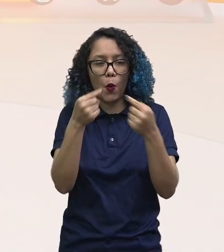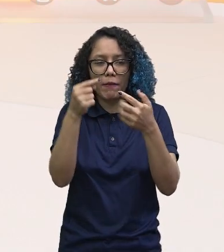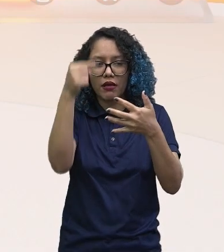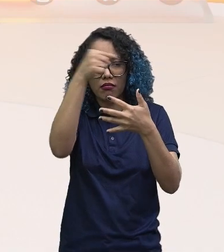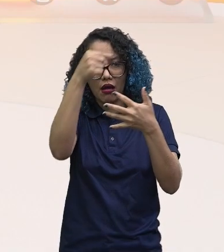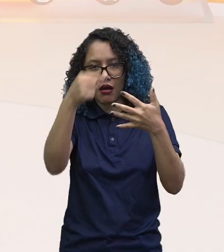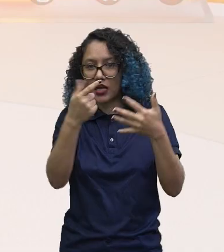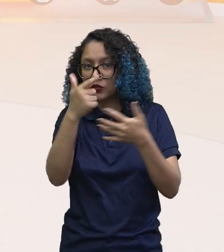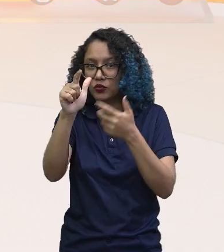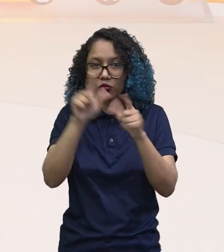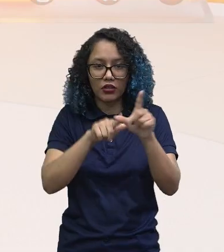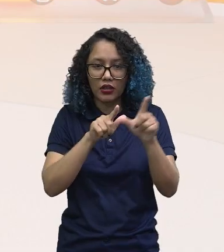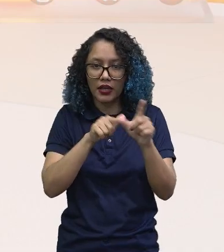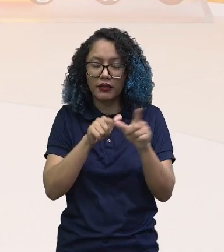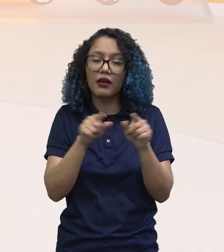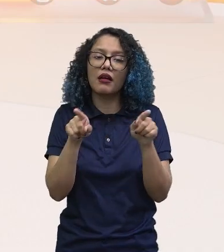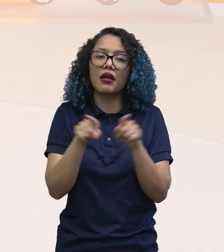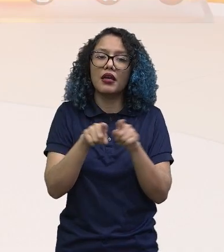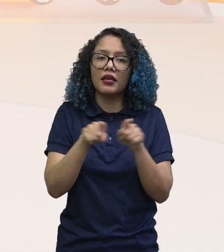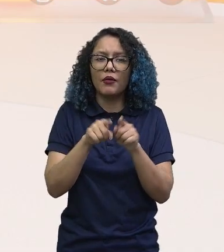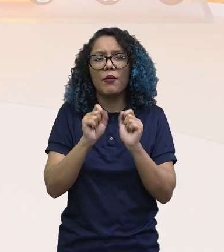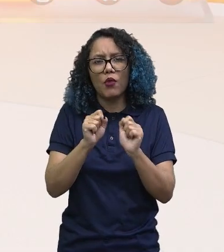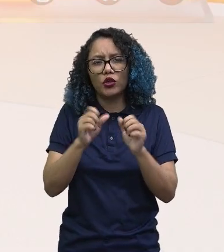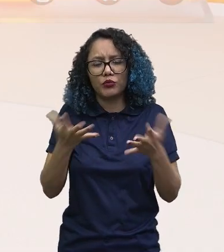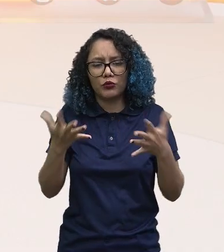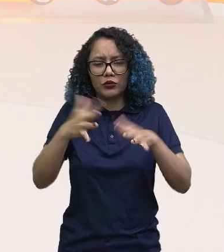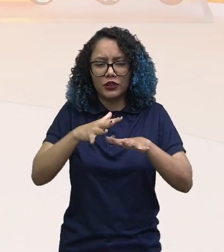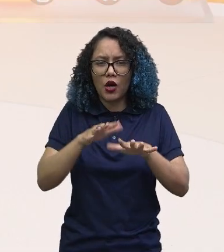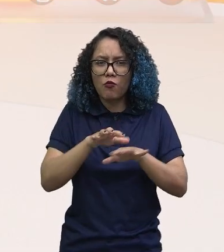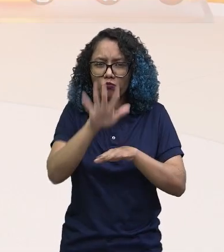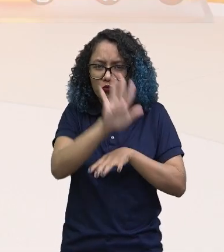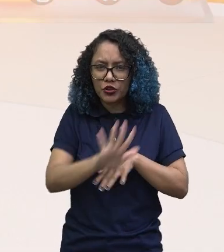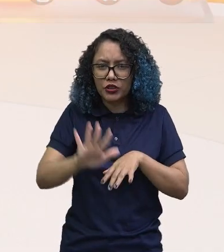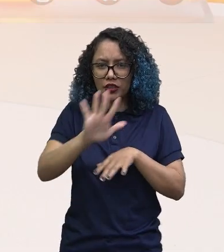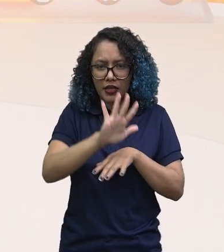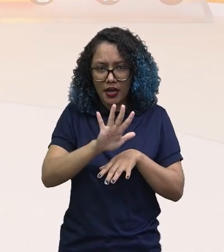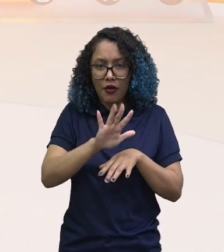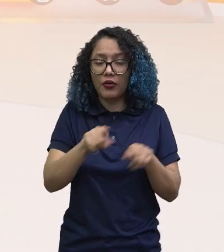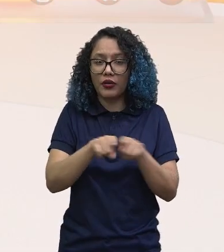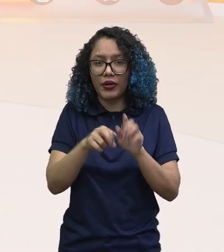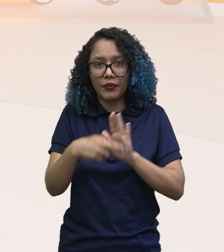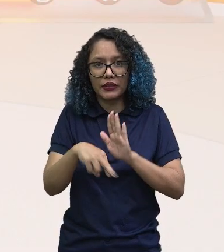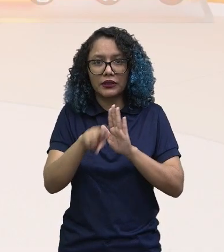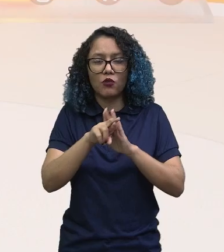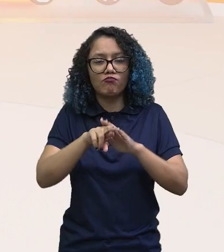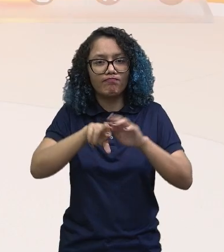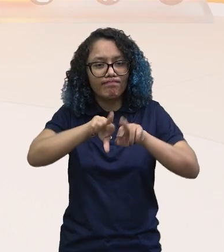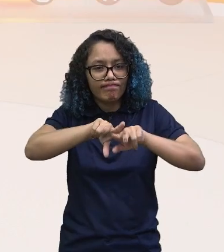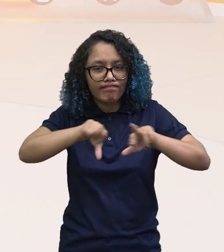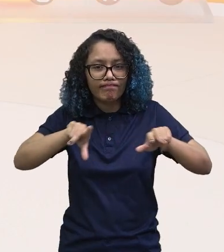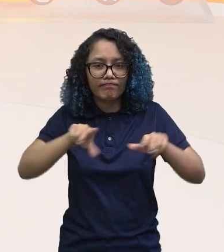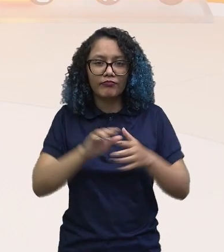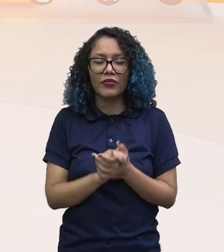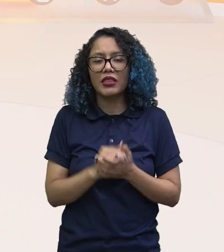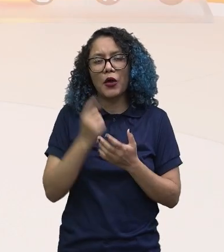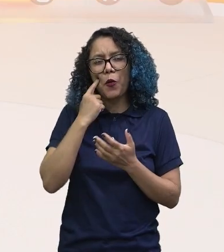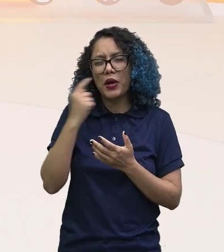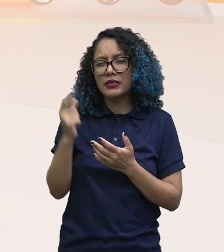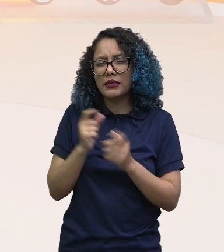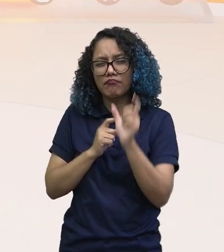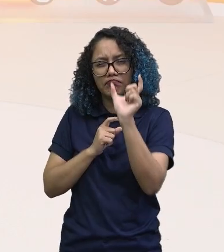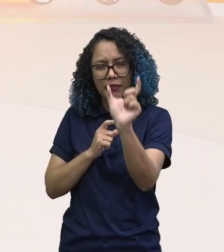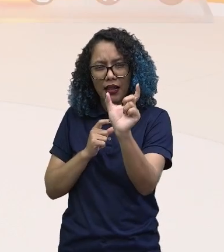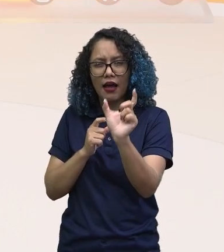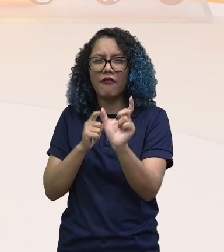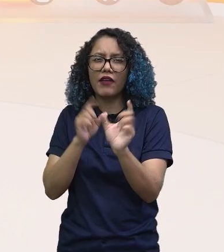ali uma inclusão ampla e o reconhecimento da diversidade. Essa sigla LGBTQIAP+, é uma